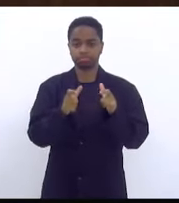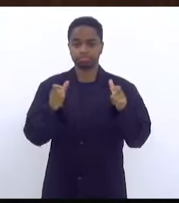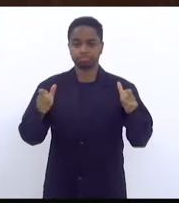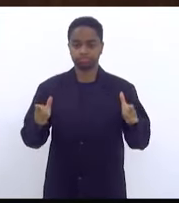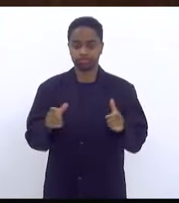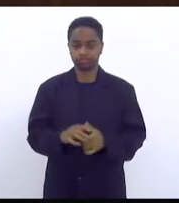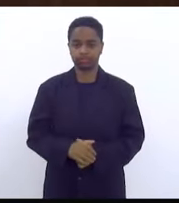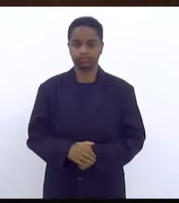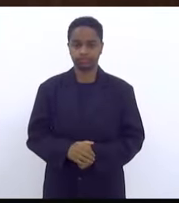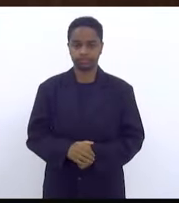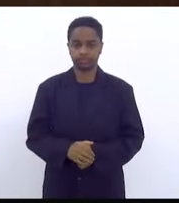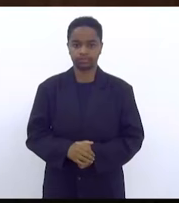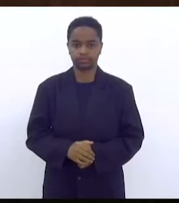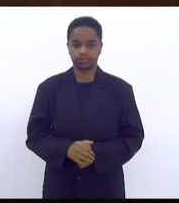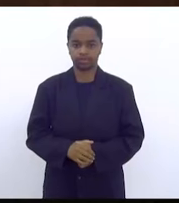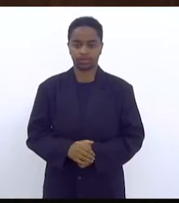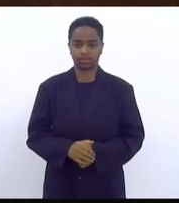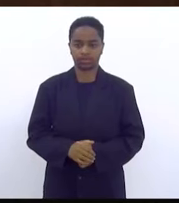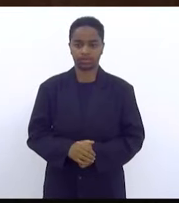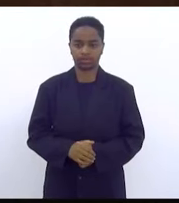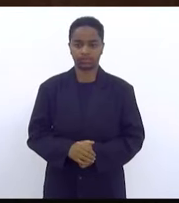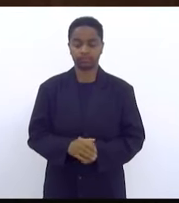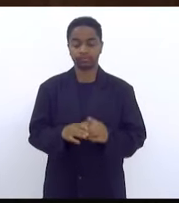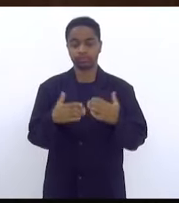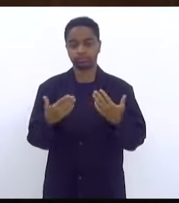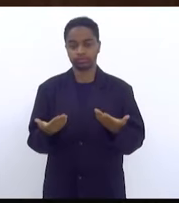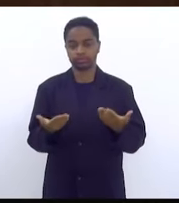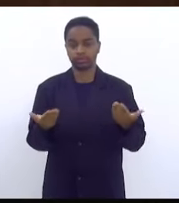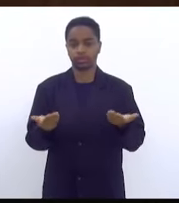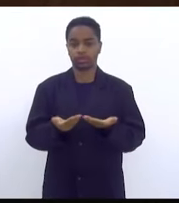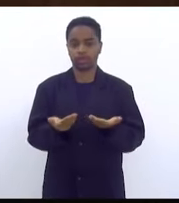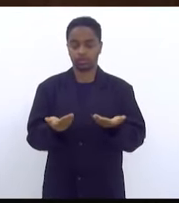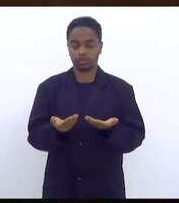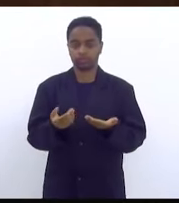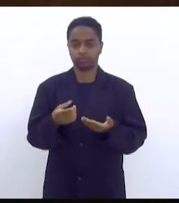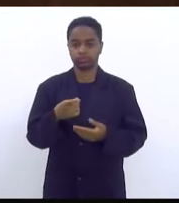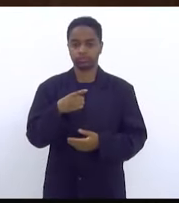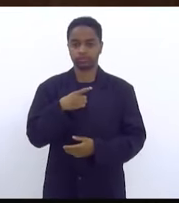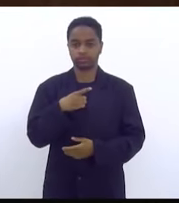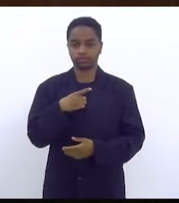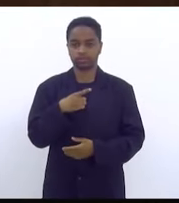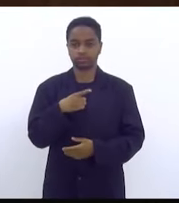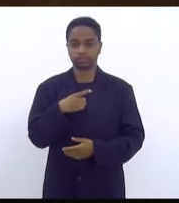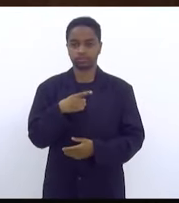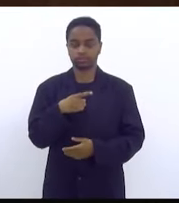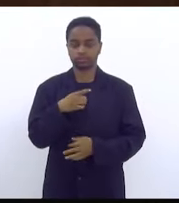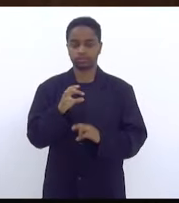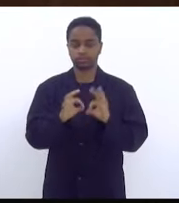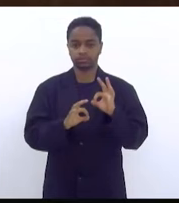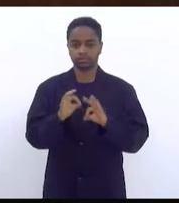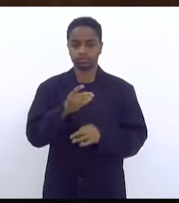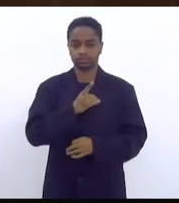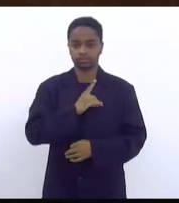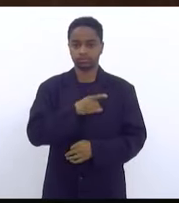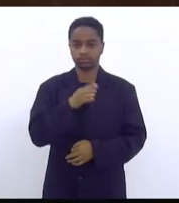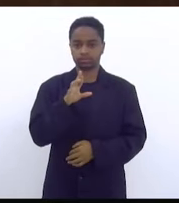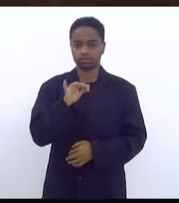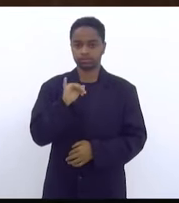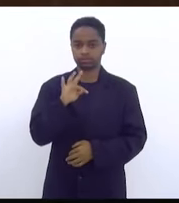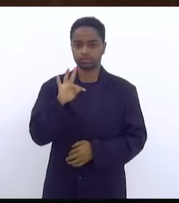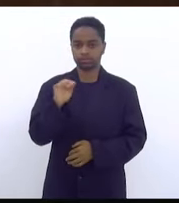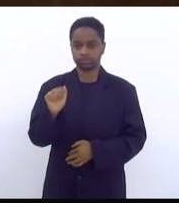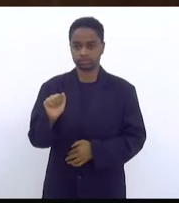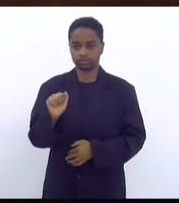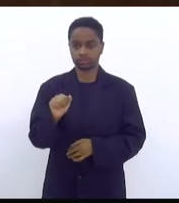ela cresceu de importância. Então, hoje, que lá está no comando a delegada Rita Salim,